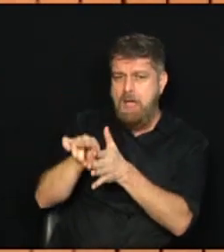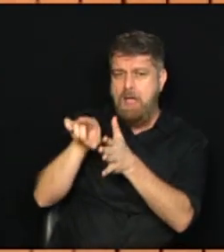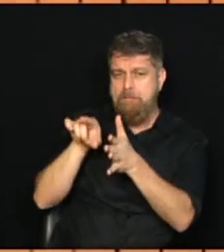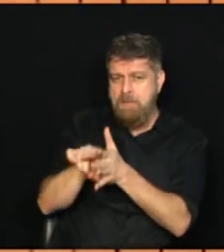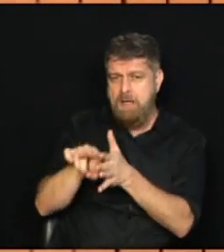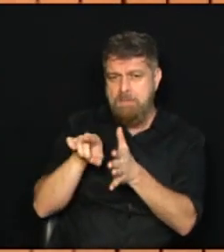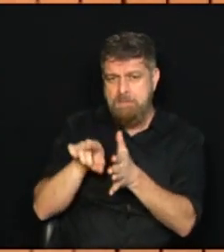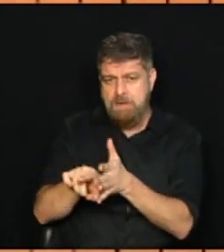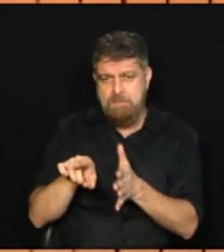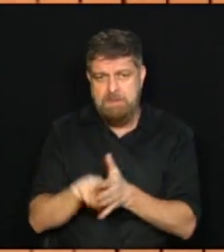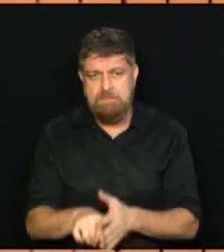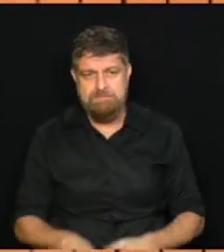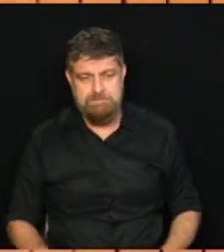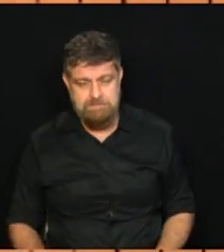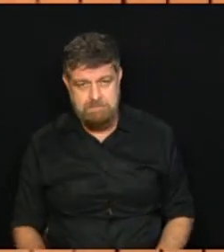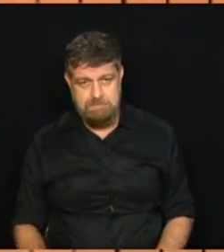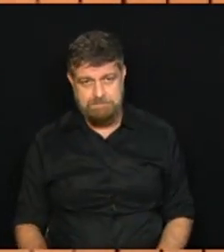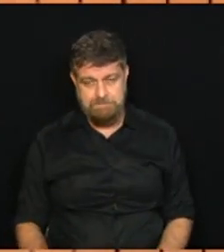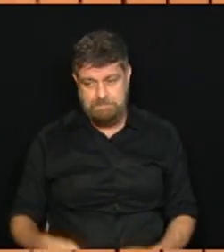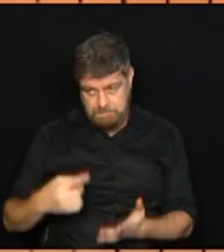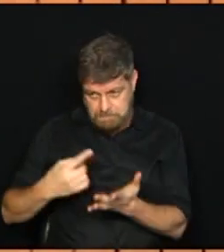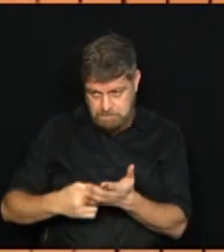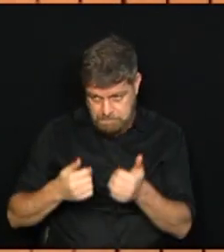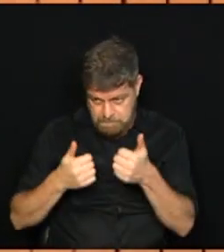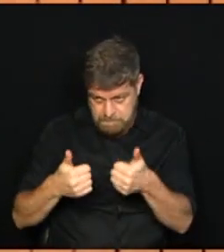possível. Tá bom?